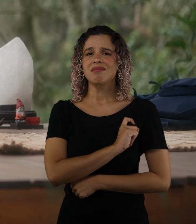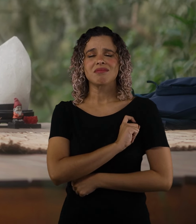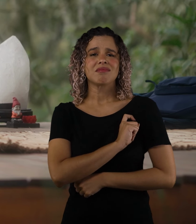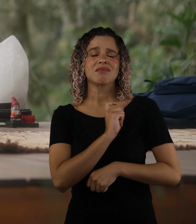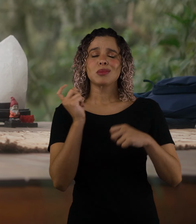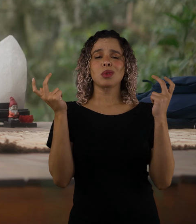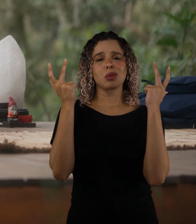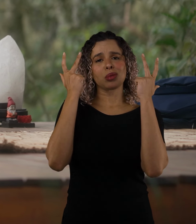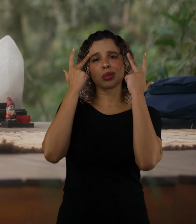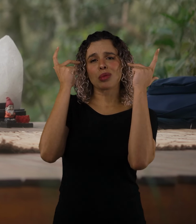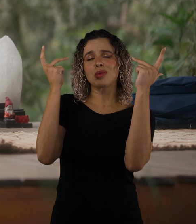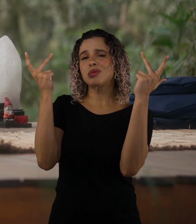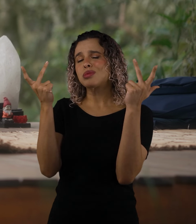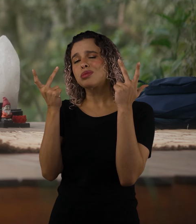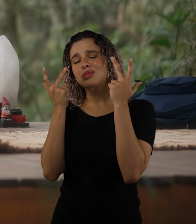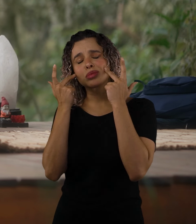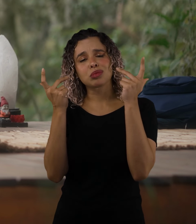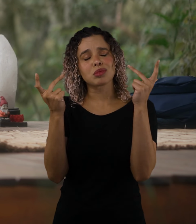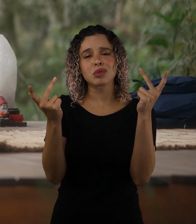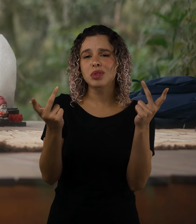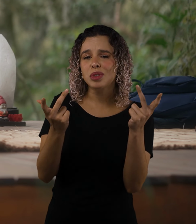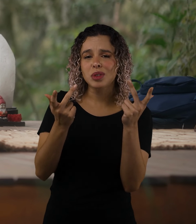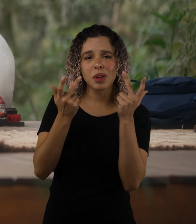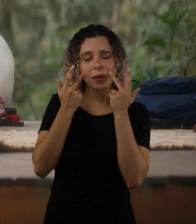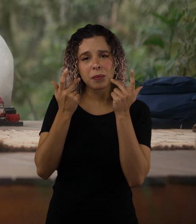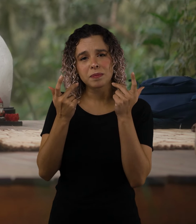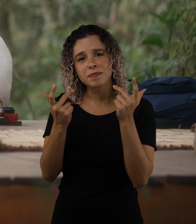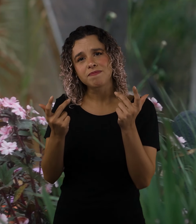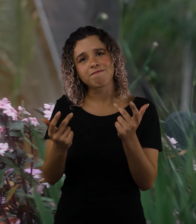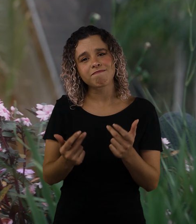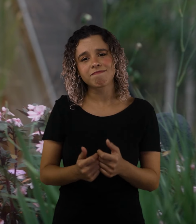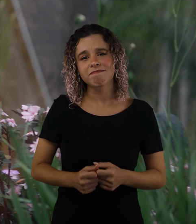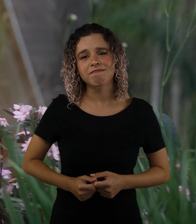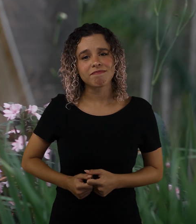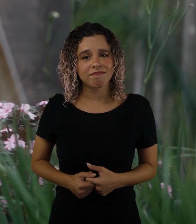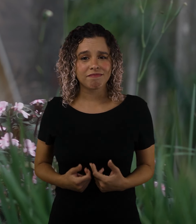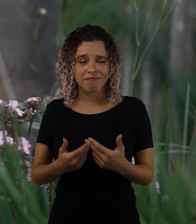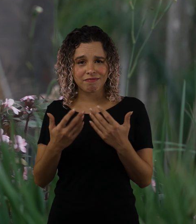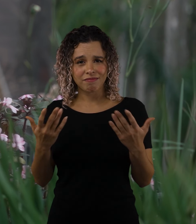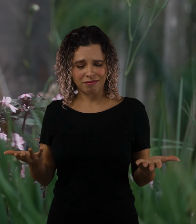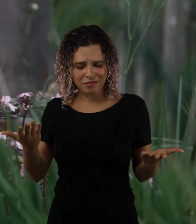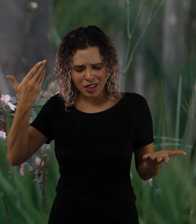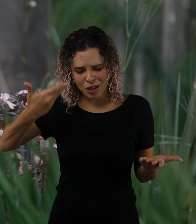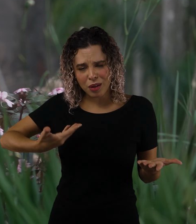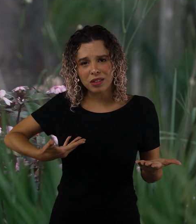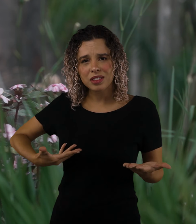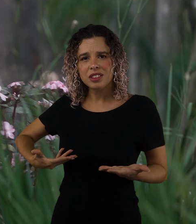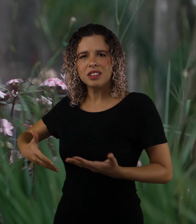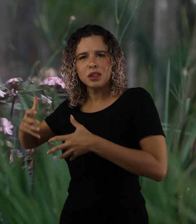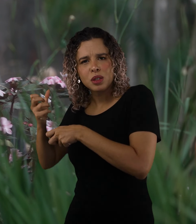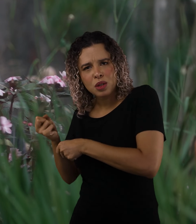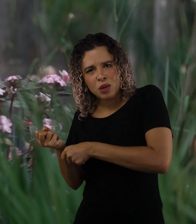consequences of my recall? Medito nesse lugar de paz. Tô descalça. So I've become the bringer